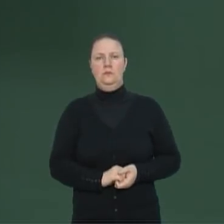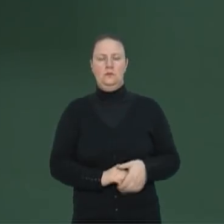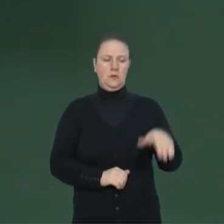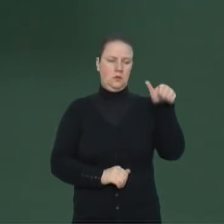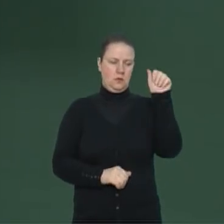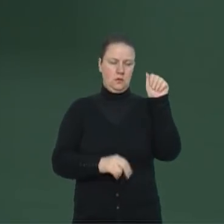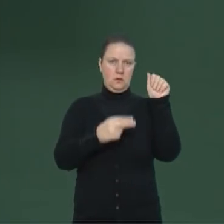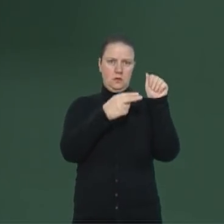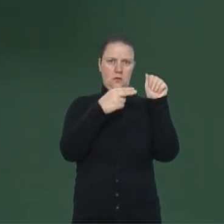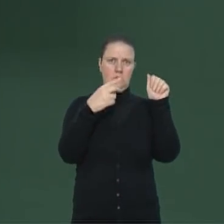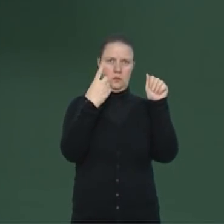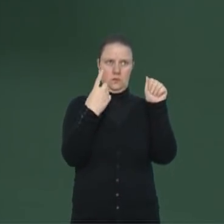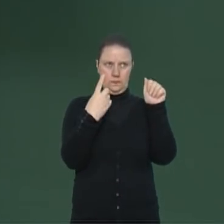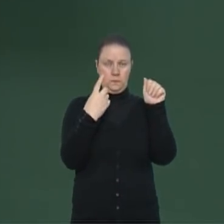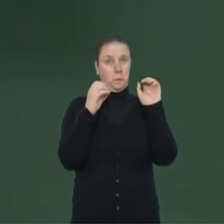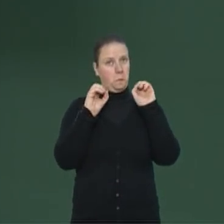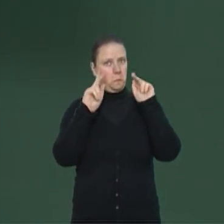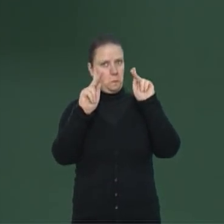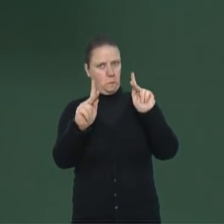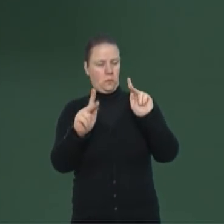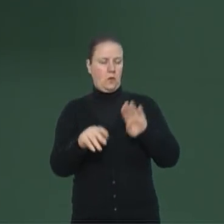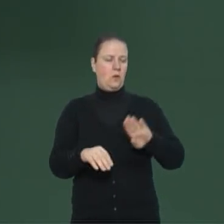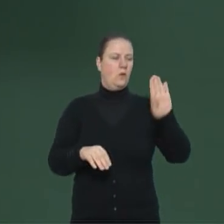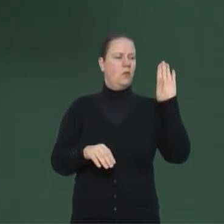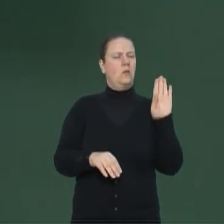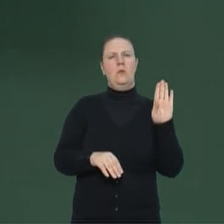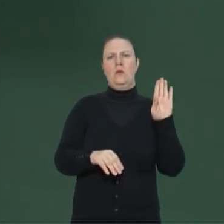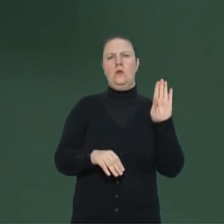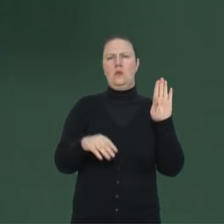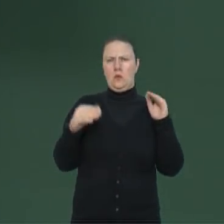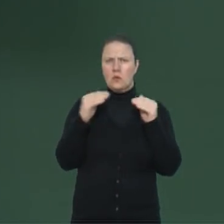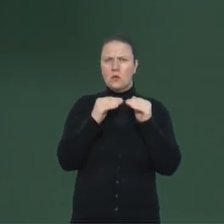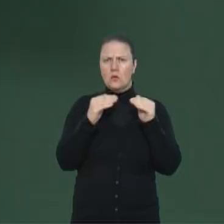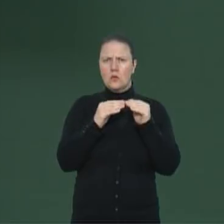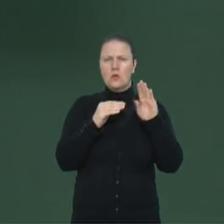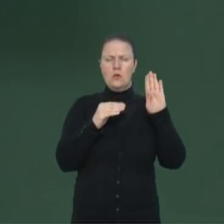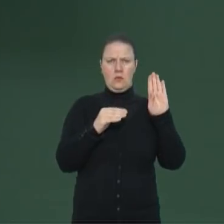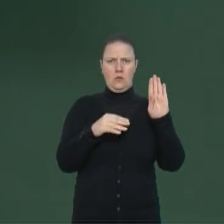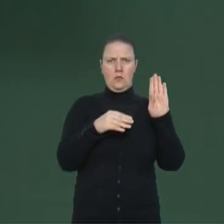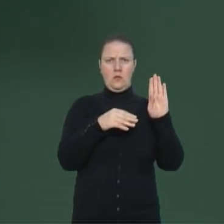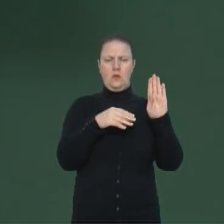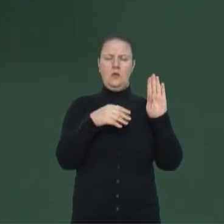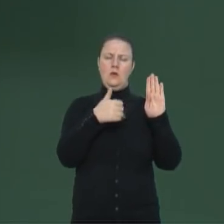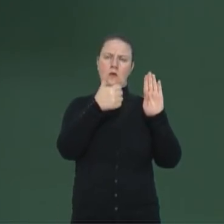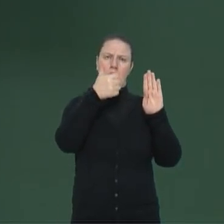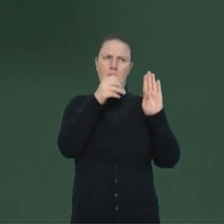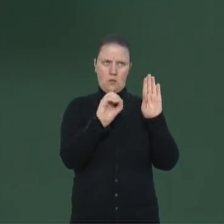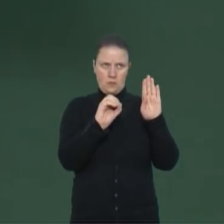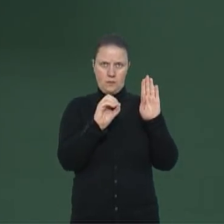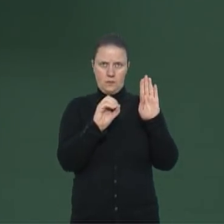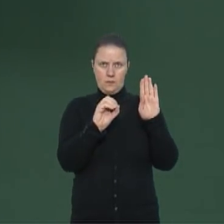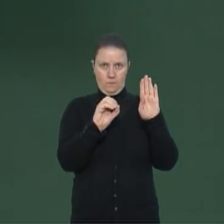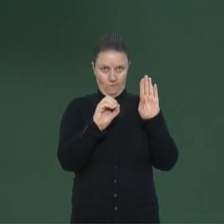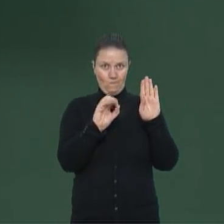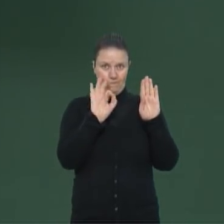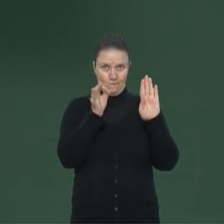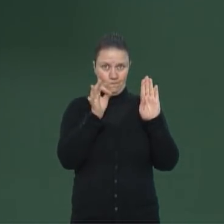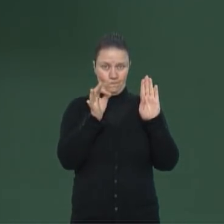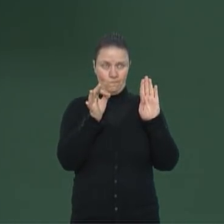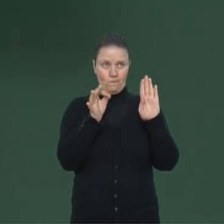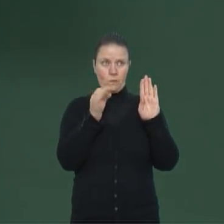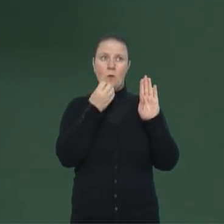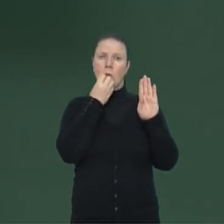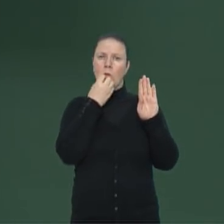vale 1? Vale, então beleza, né? O B você concorda que é o 10, né? O coeficiente do P aqui não é o 10, é o B? É